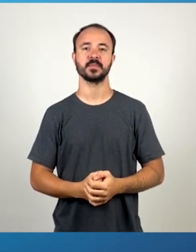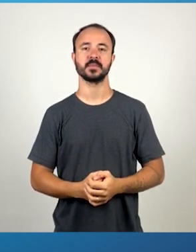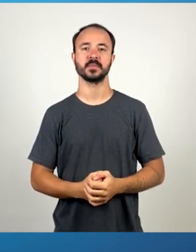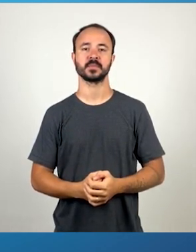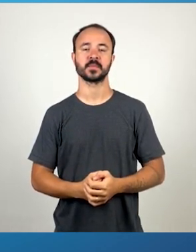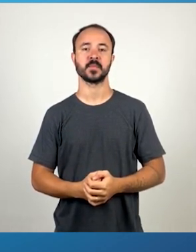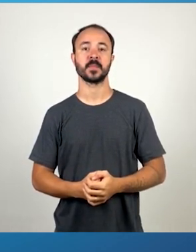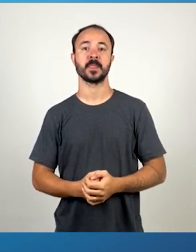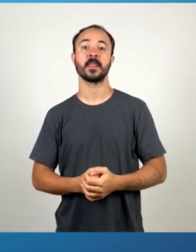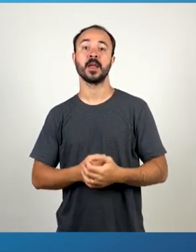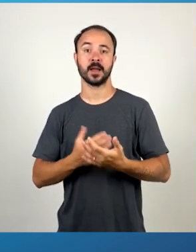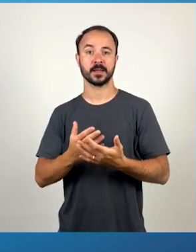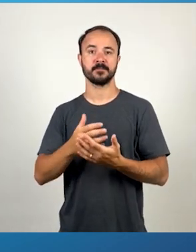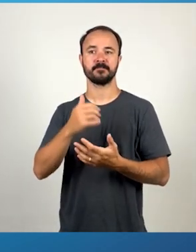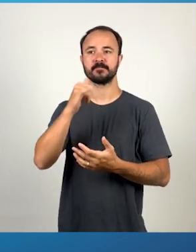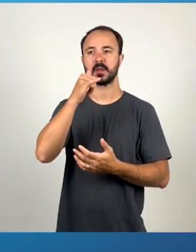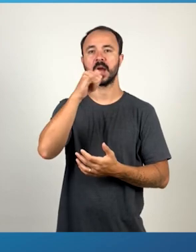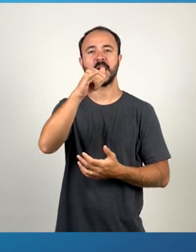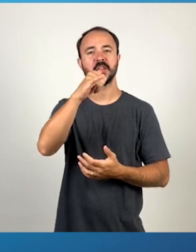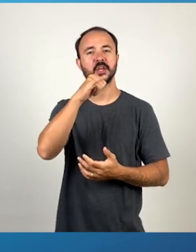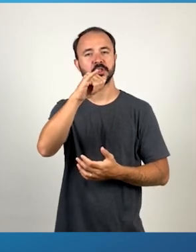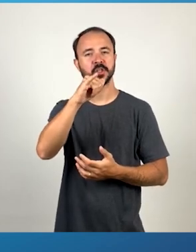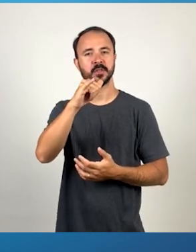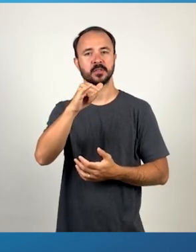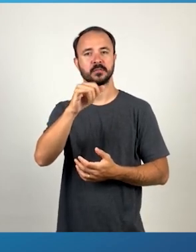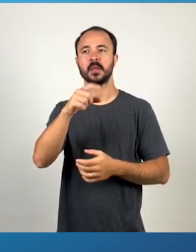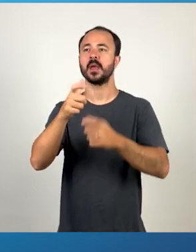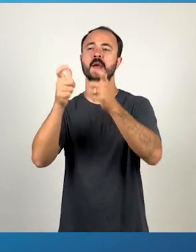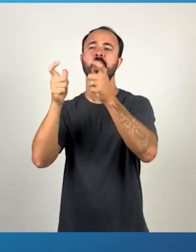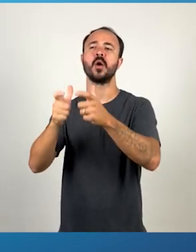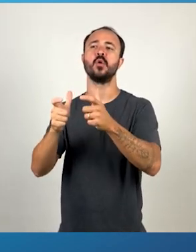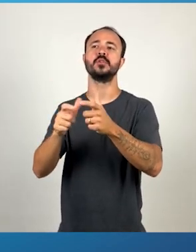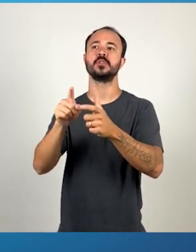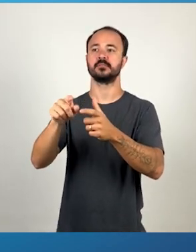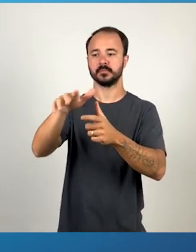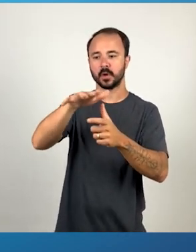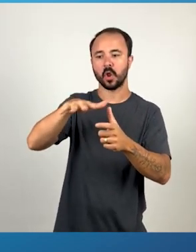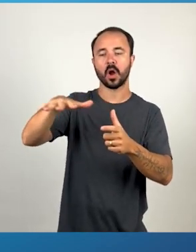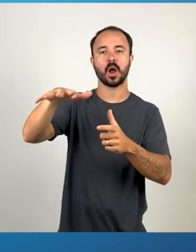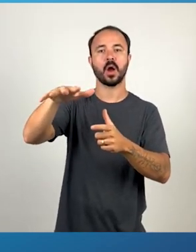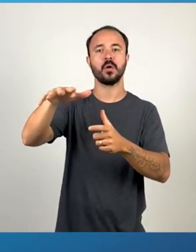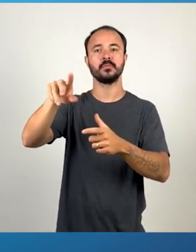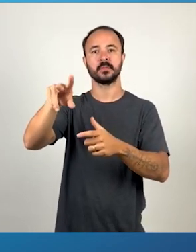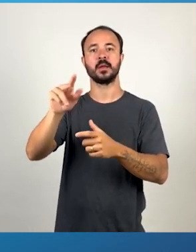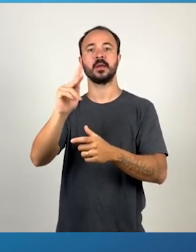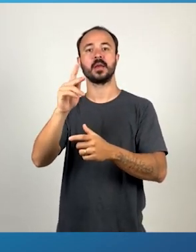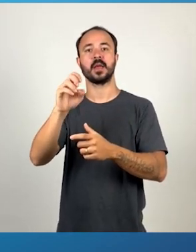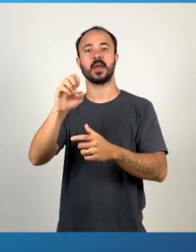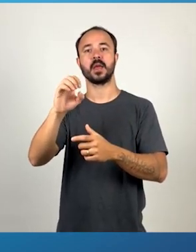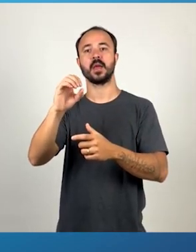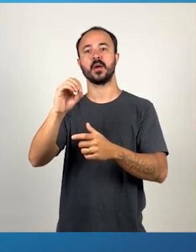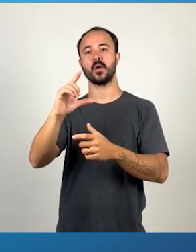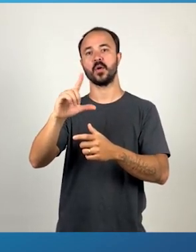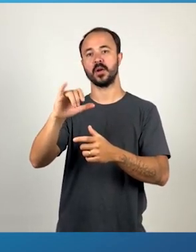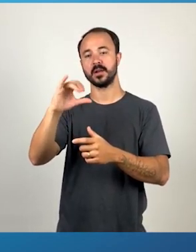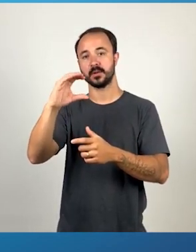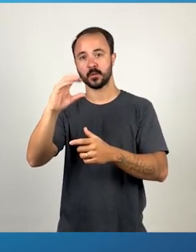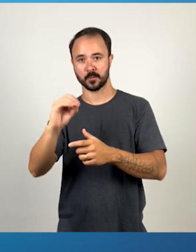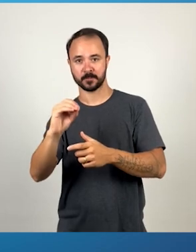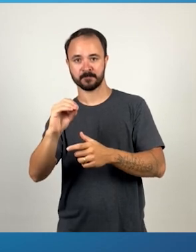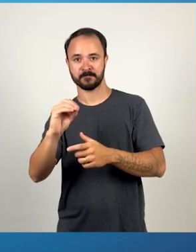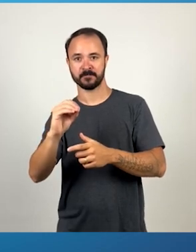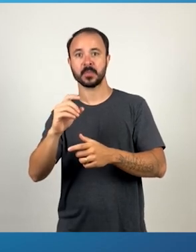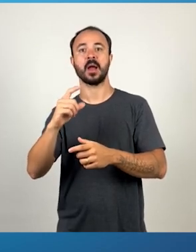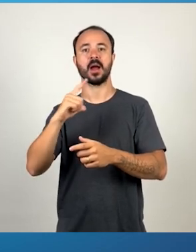Essa energia é obtida nos parques eólicos para geração de eletricidade. A energia cinética dos ventos move as pás